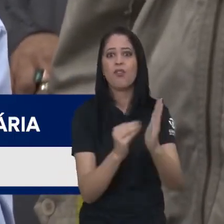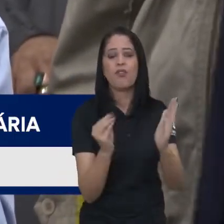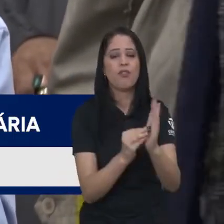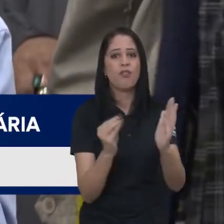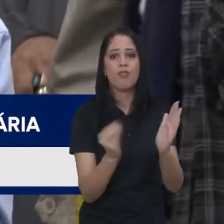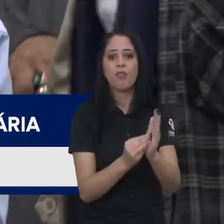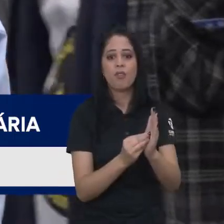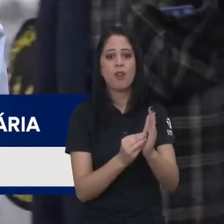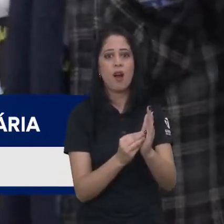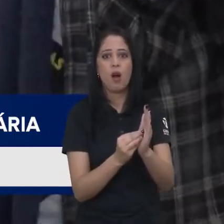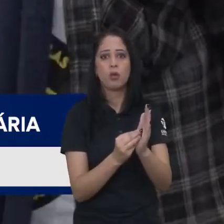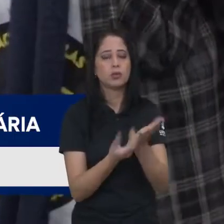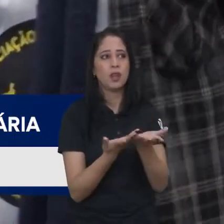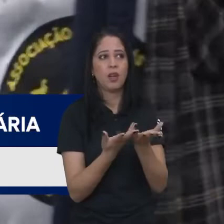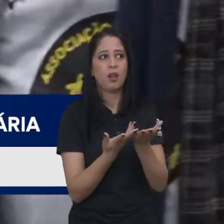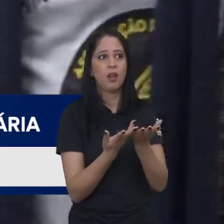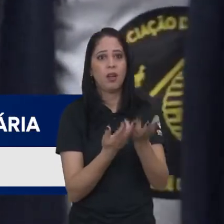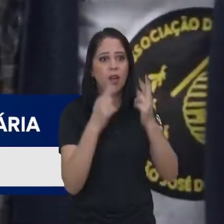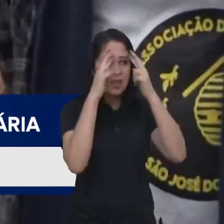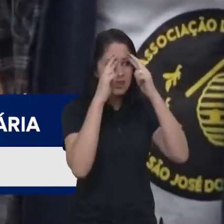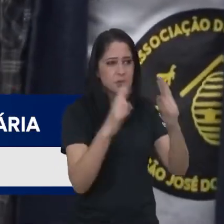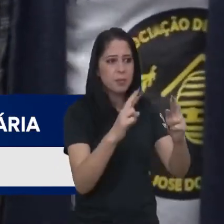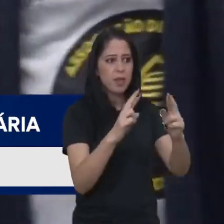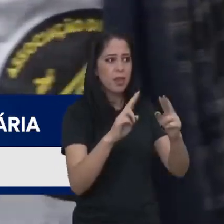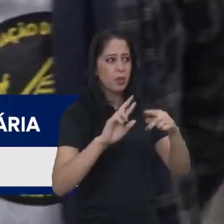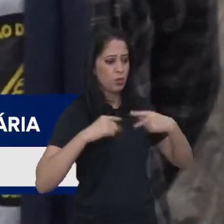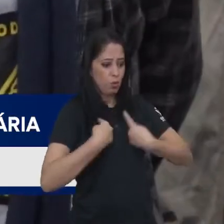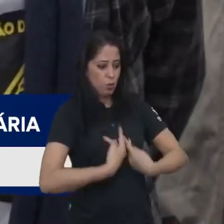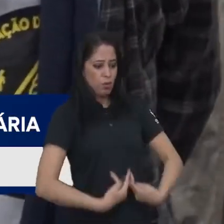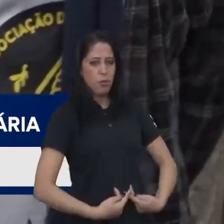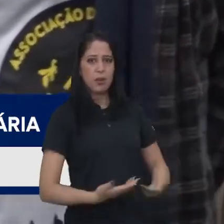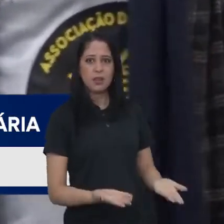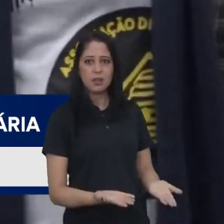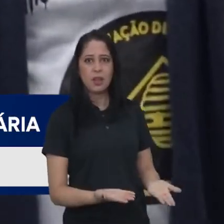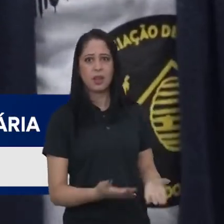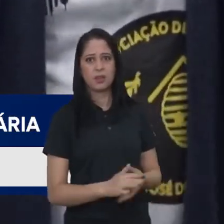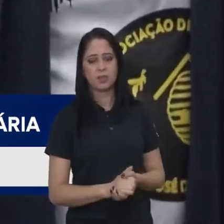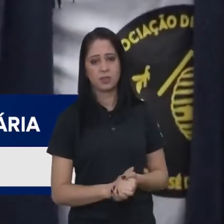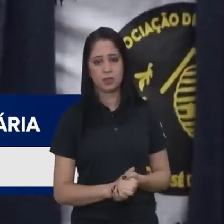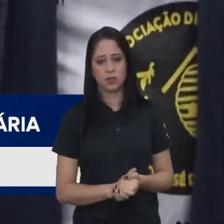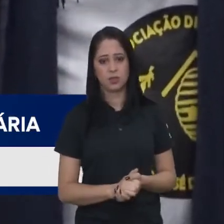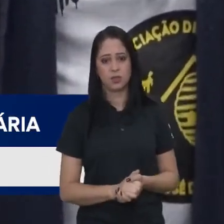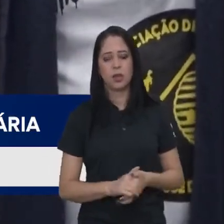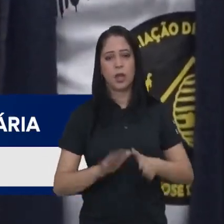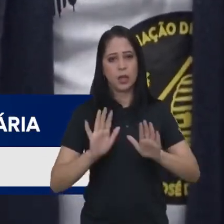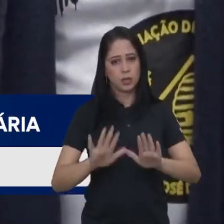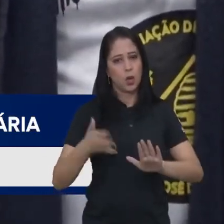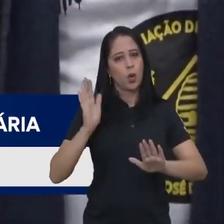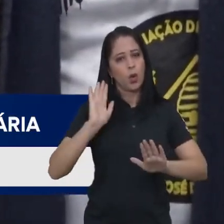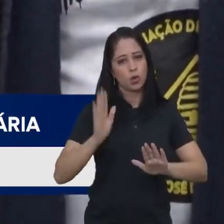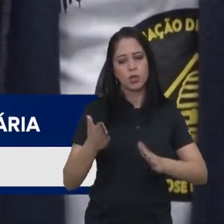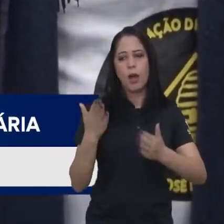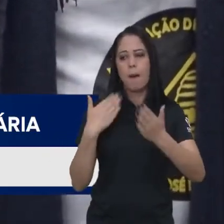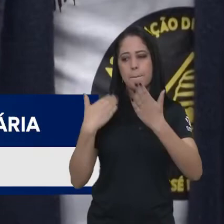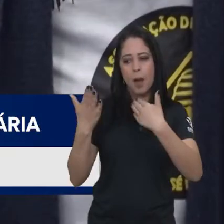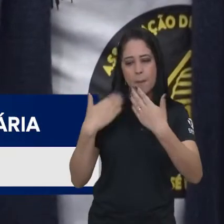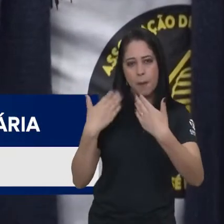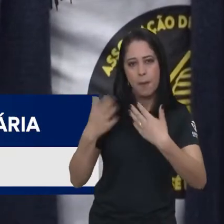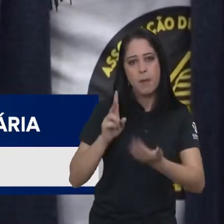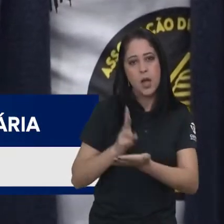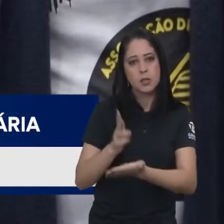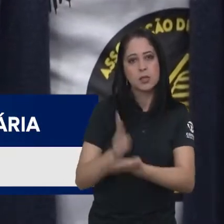uma falta de humanidade. Então, doutor Jair, eu venho já há muito tempo conversando com o senhor